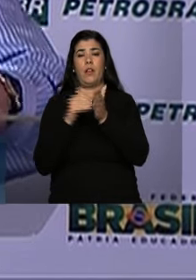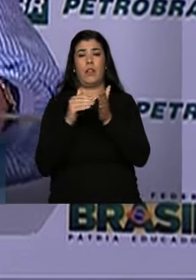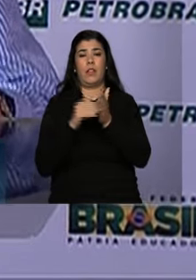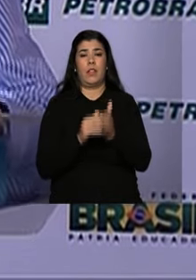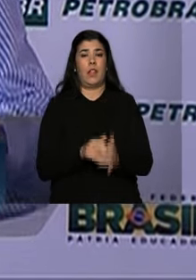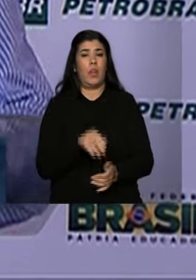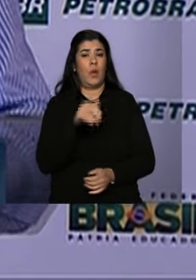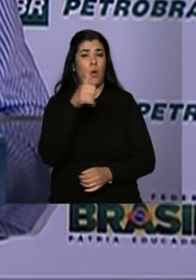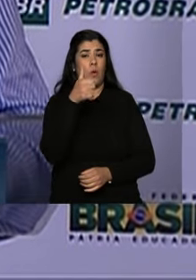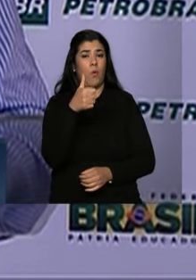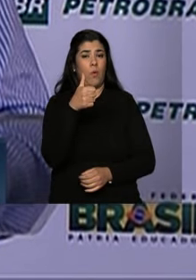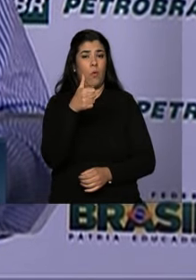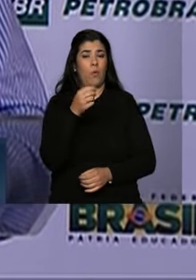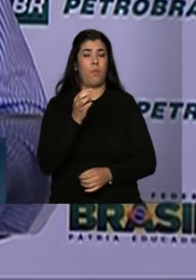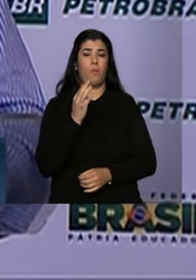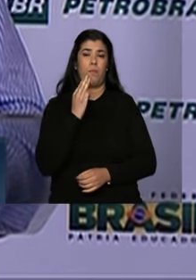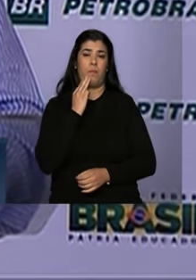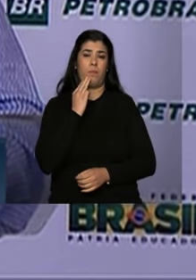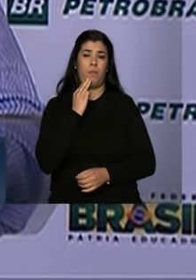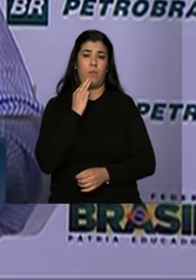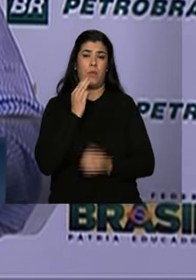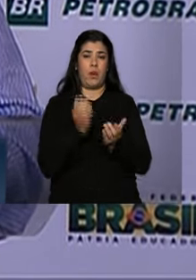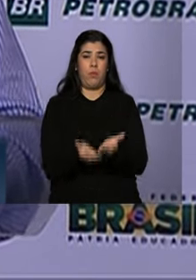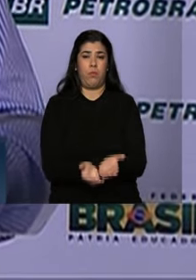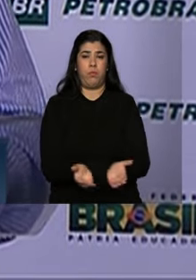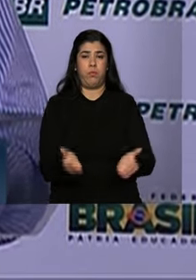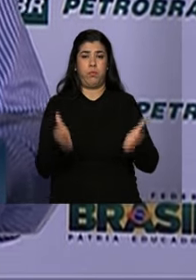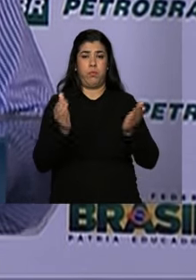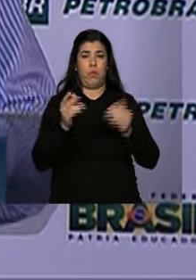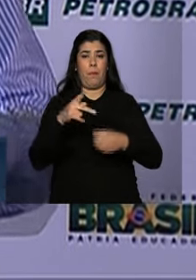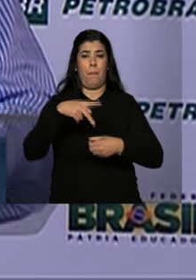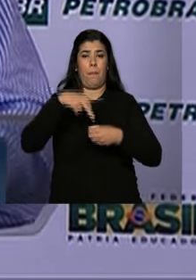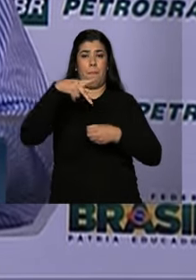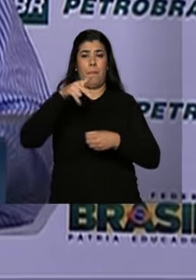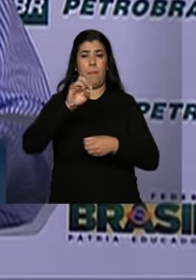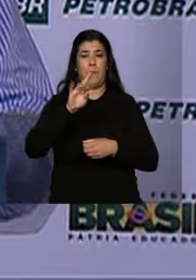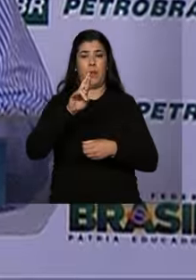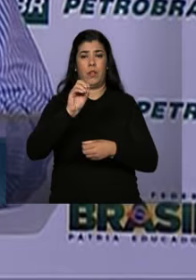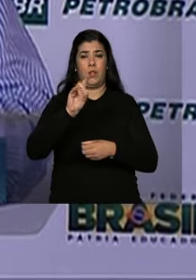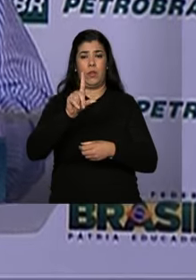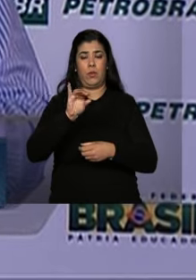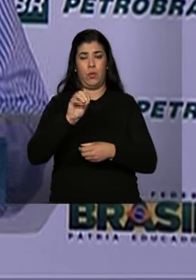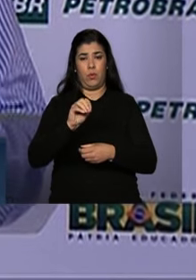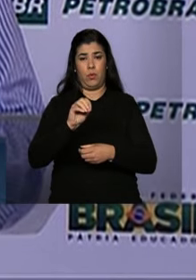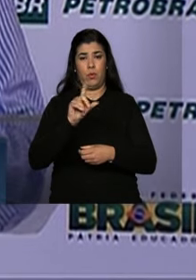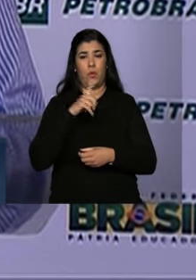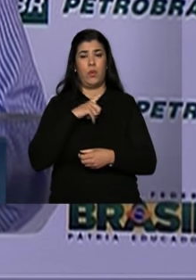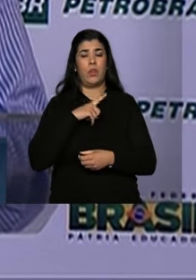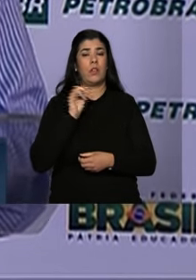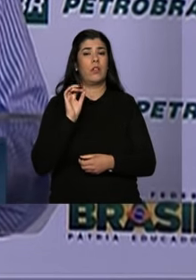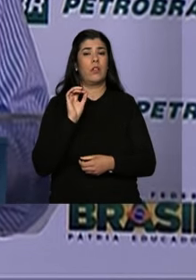de petróleo, o que equivale a quase a metade da produção que o Brasil tem hoje por dia.